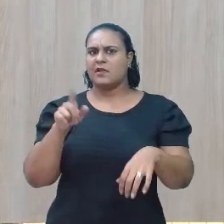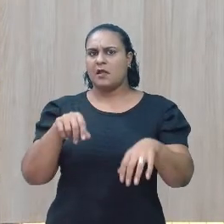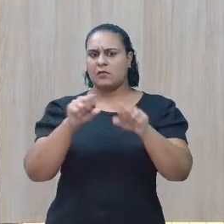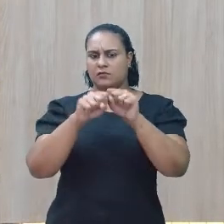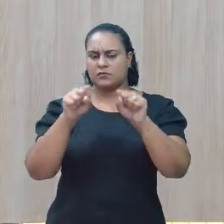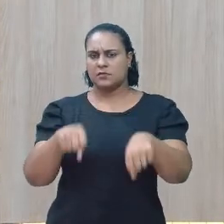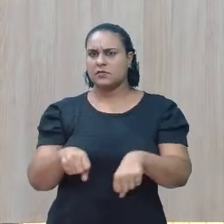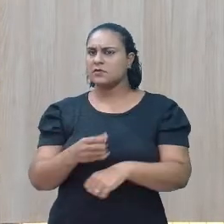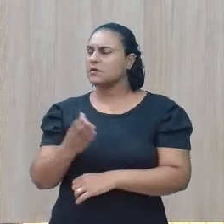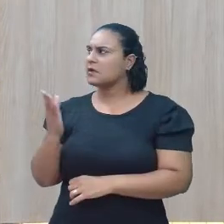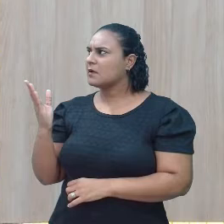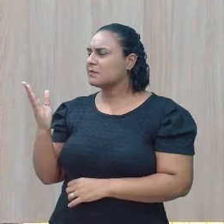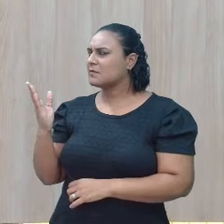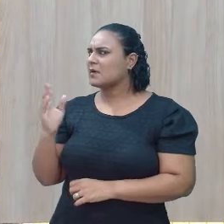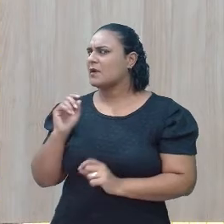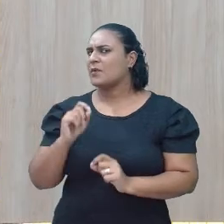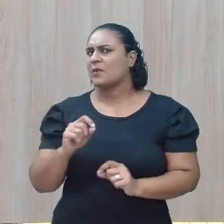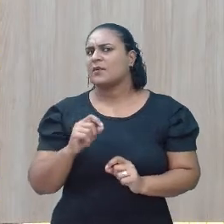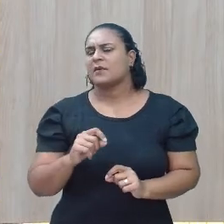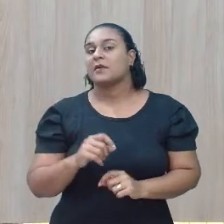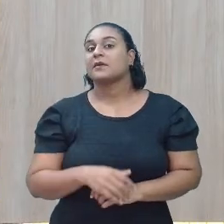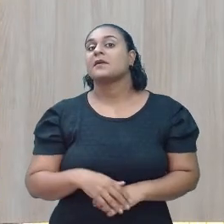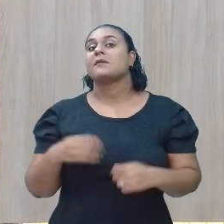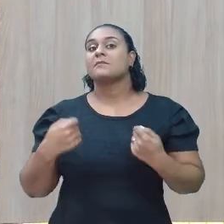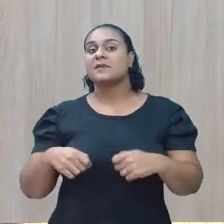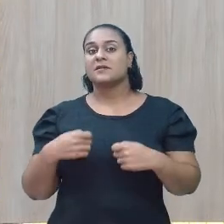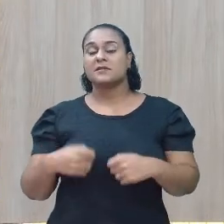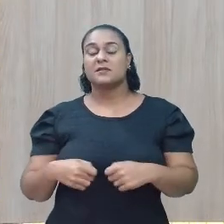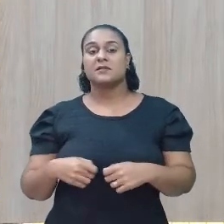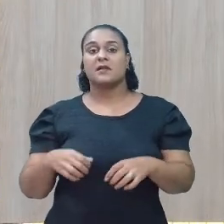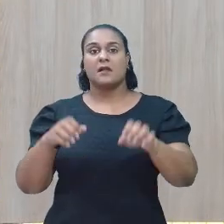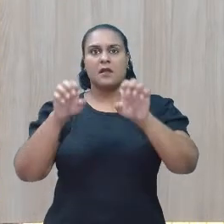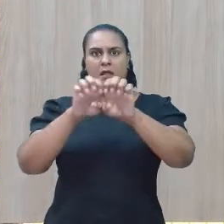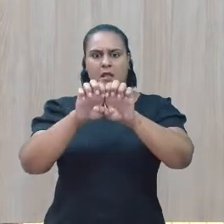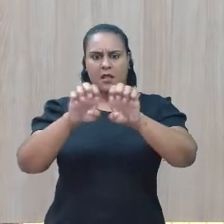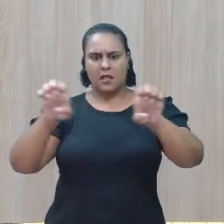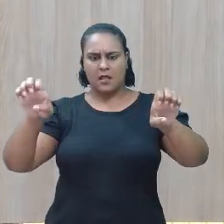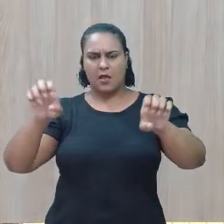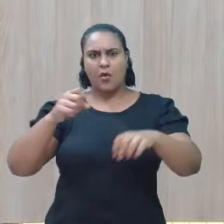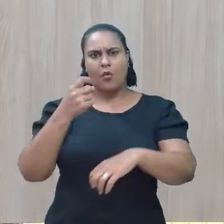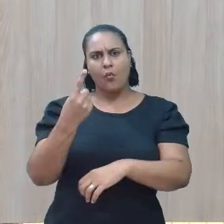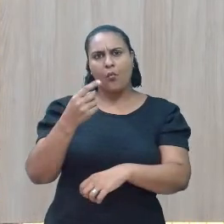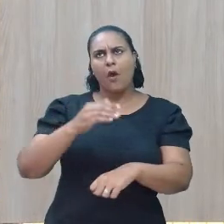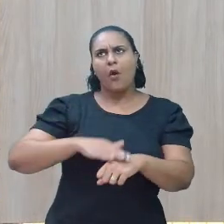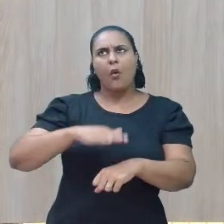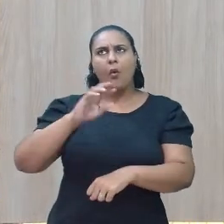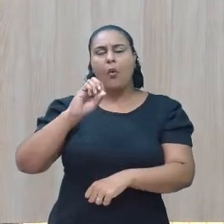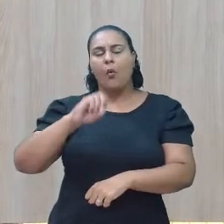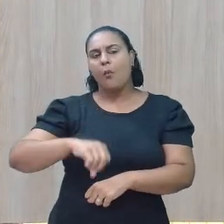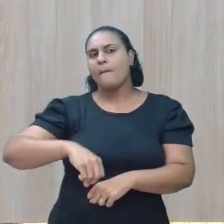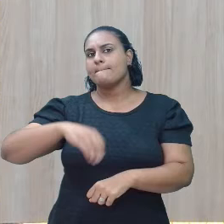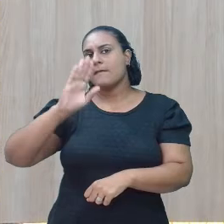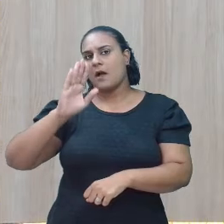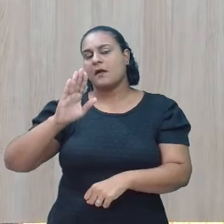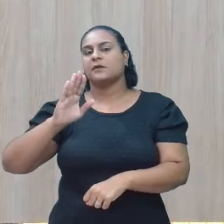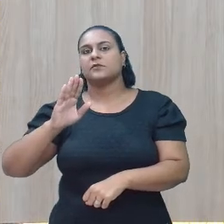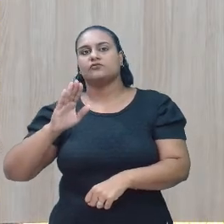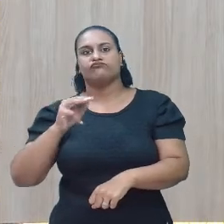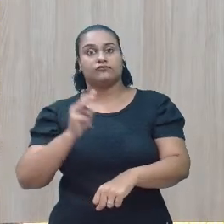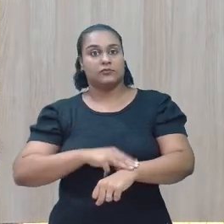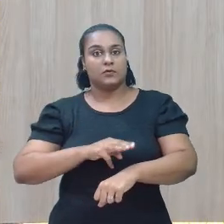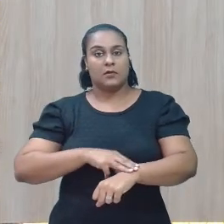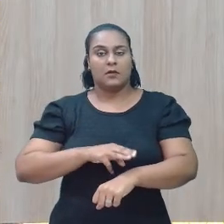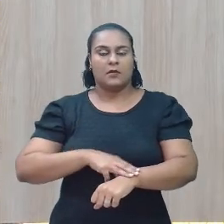de equações seria como se eu tivesse que resolver uma ou mais equações ao mesmo tempo. No caso dos